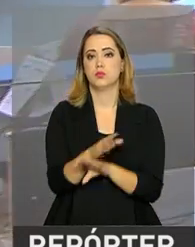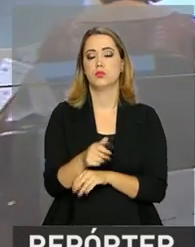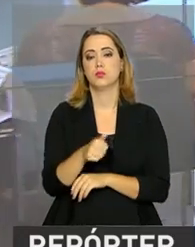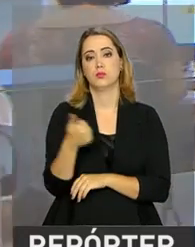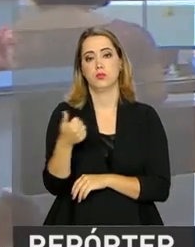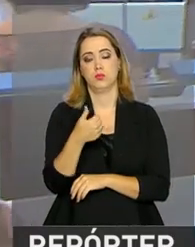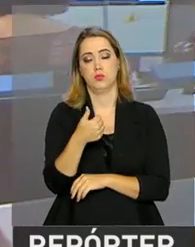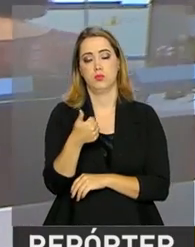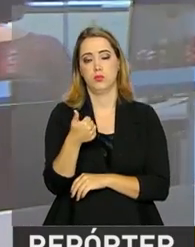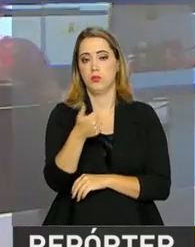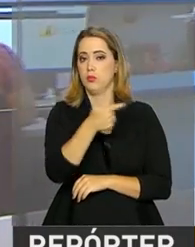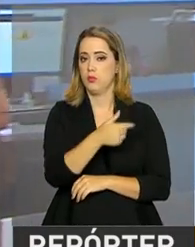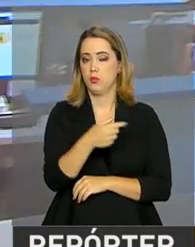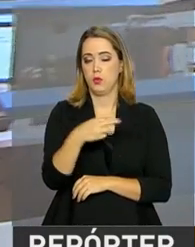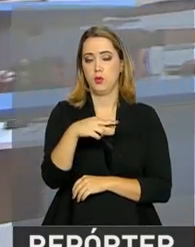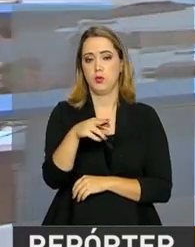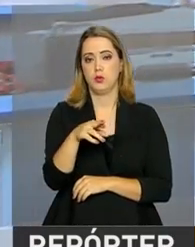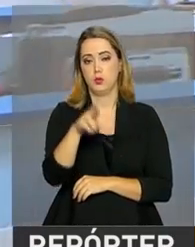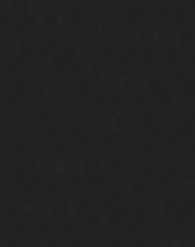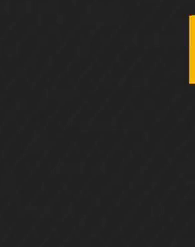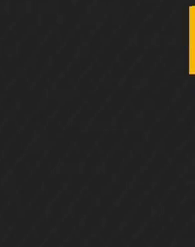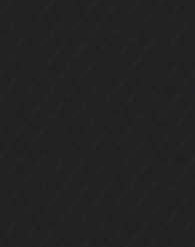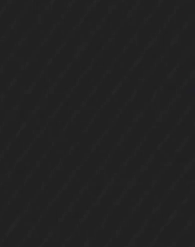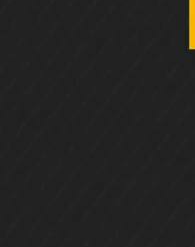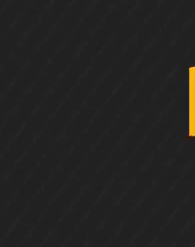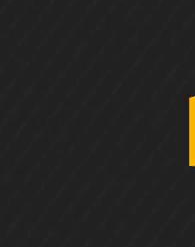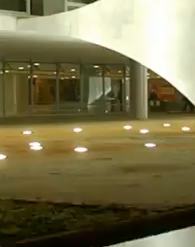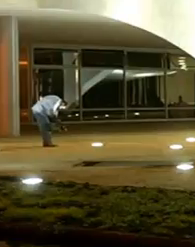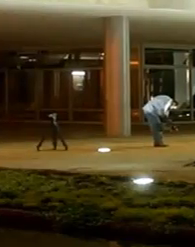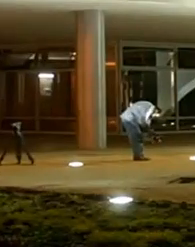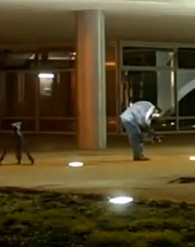ao meio-dia na próxima edição do repórter NBR